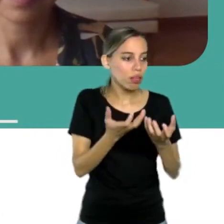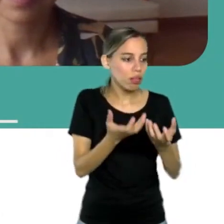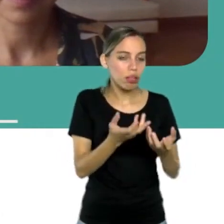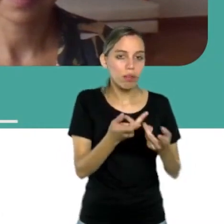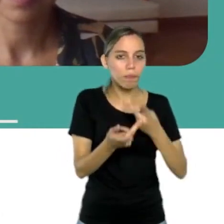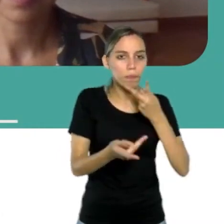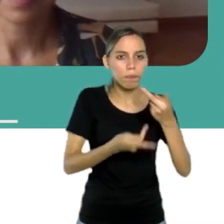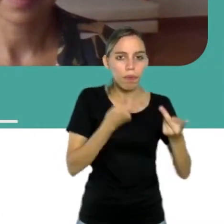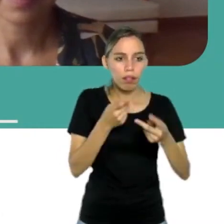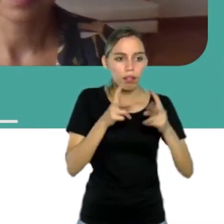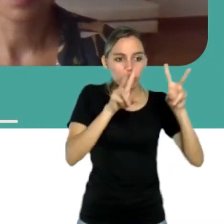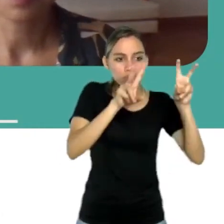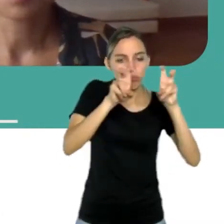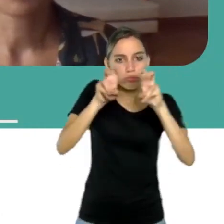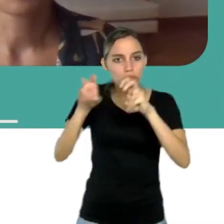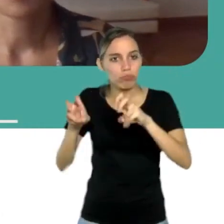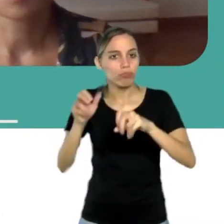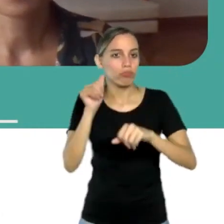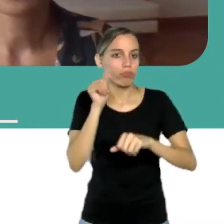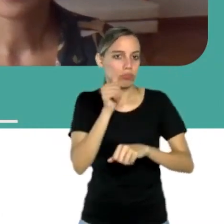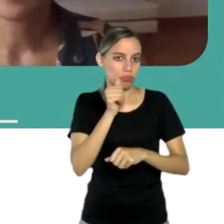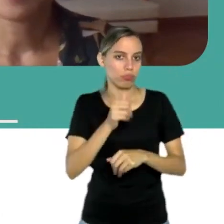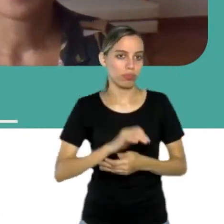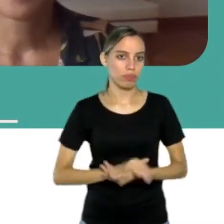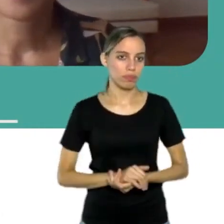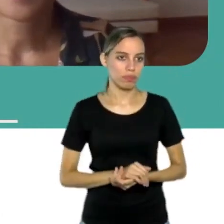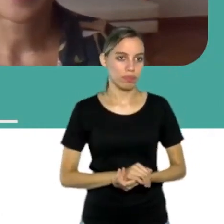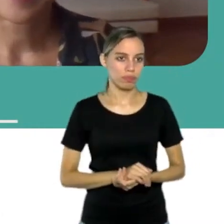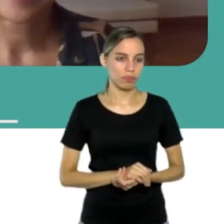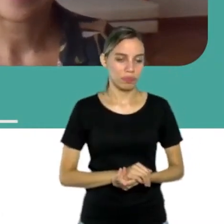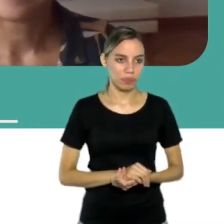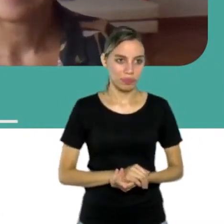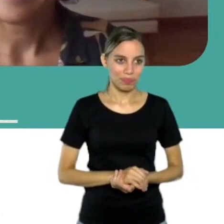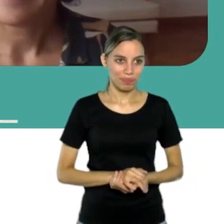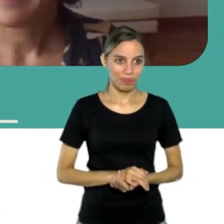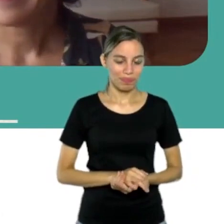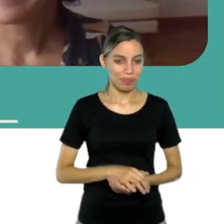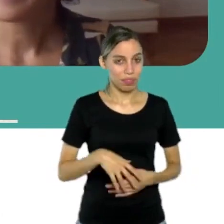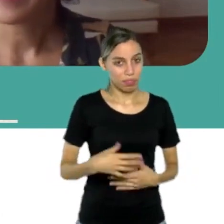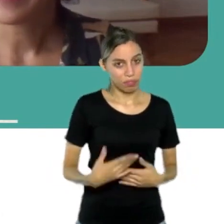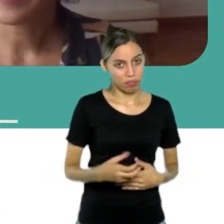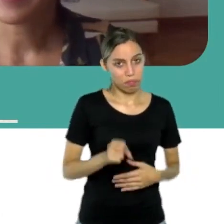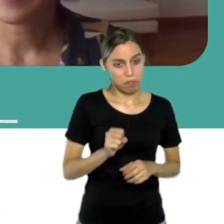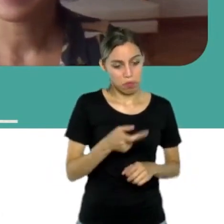essa temática, assim, se é que posso dizer temática.